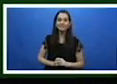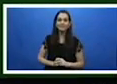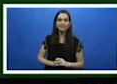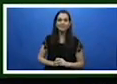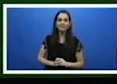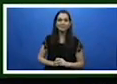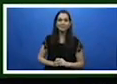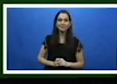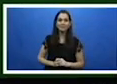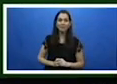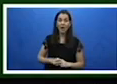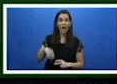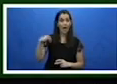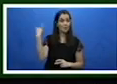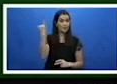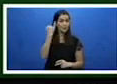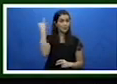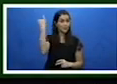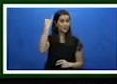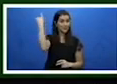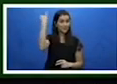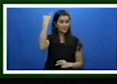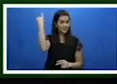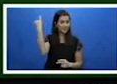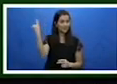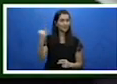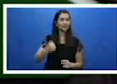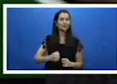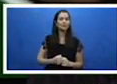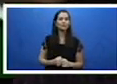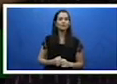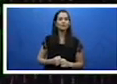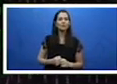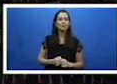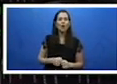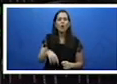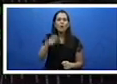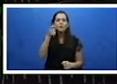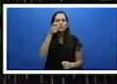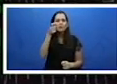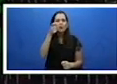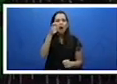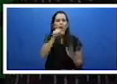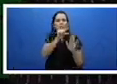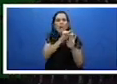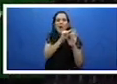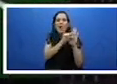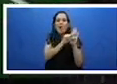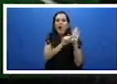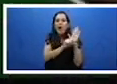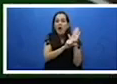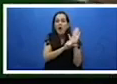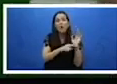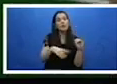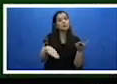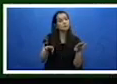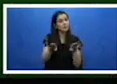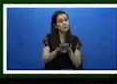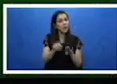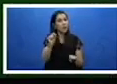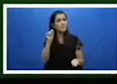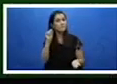Olha, outra coisa importante, verificar os parágrafos e os sinais de